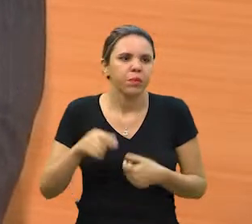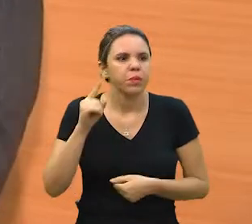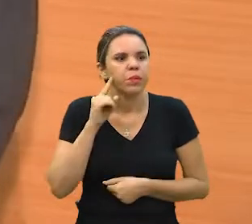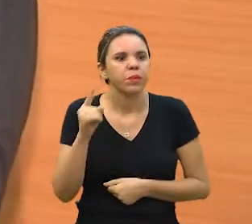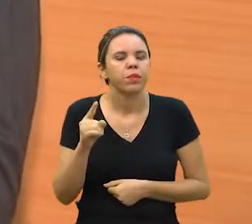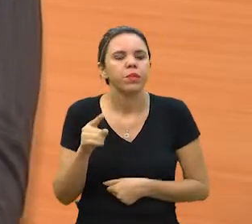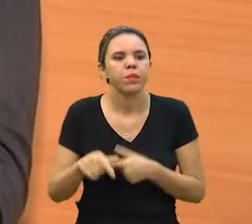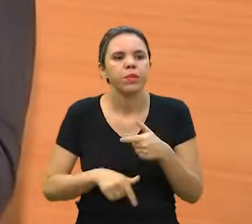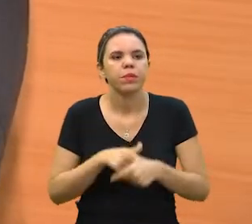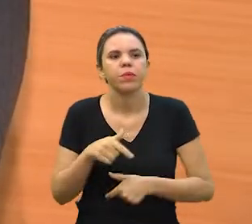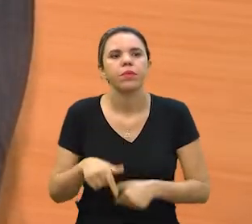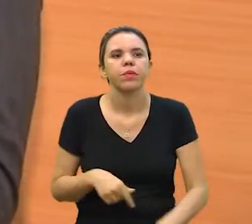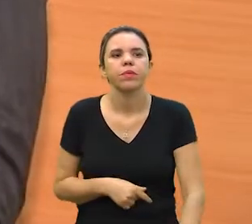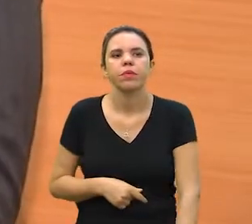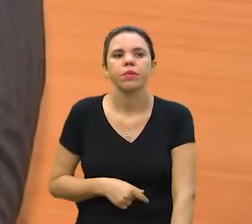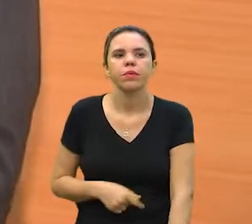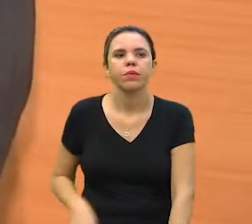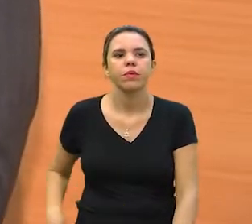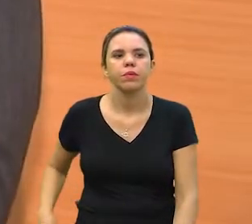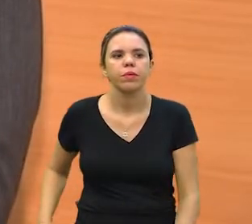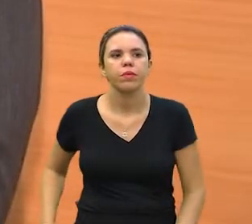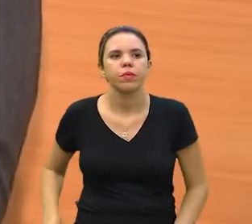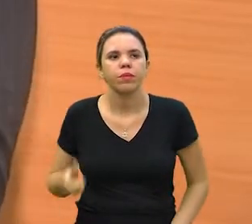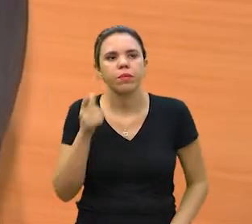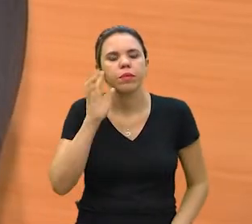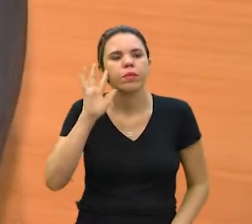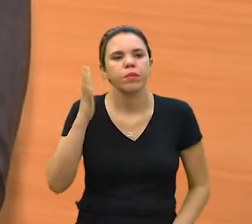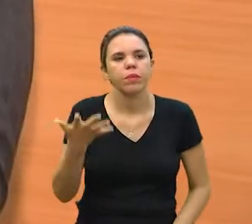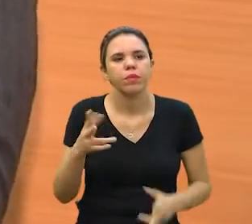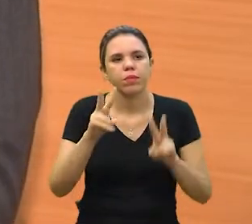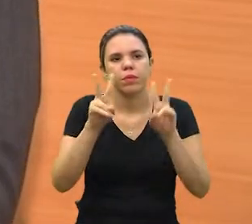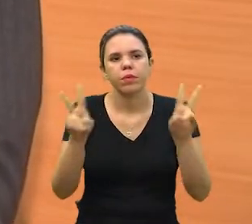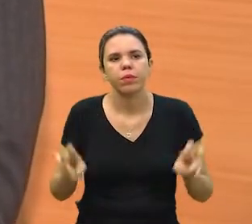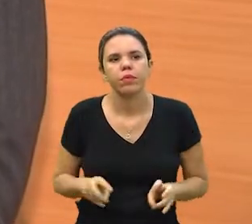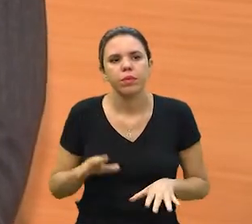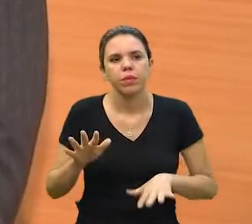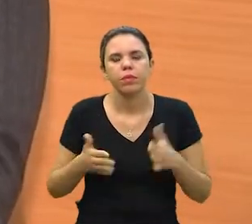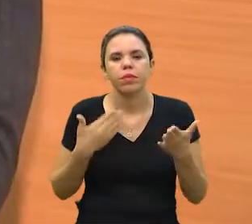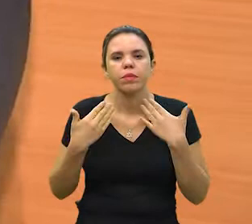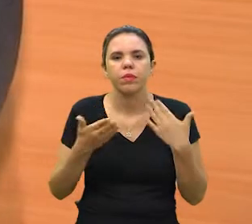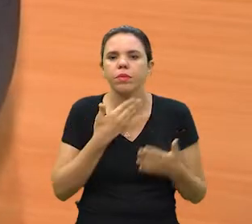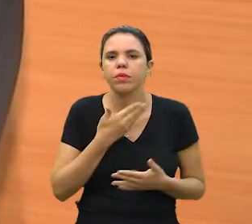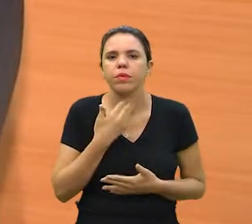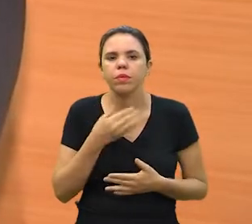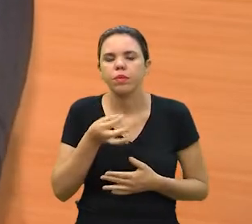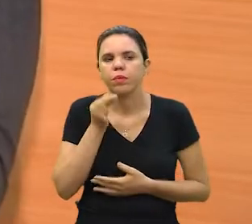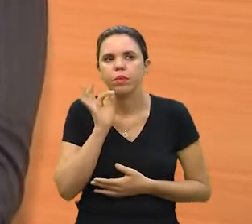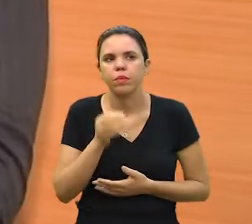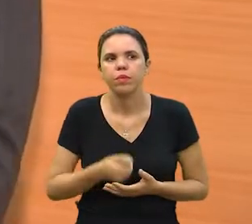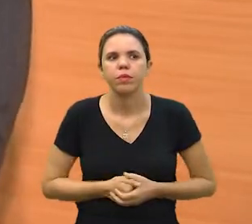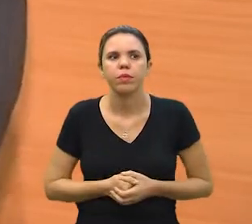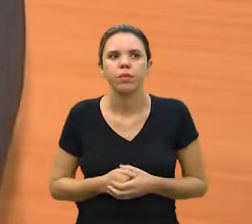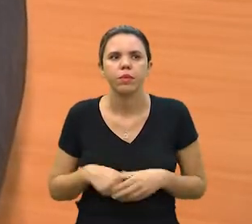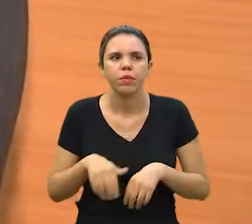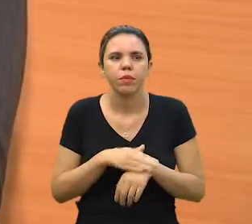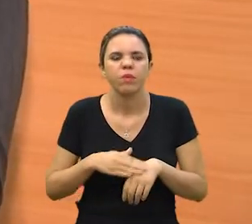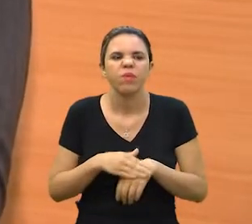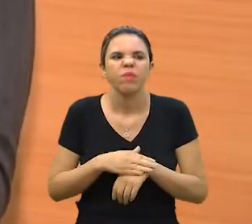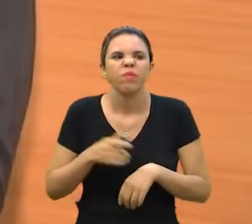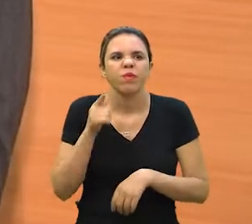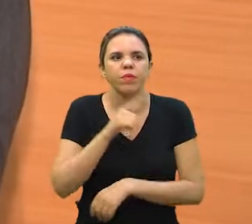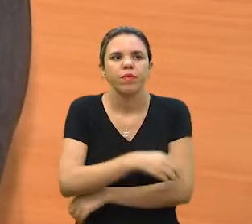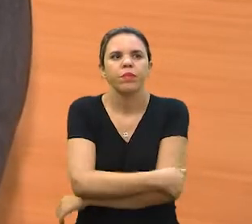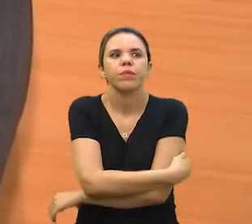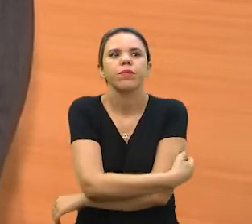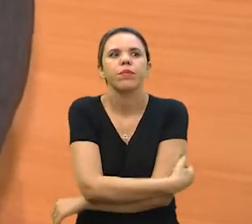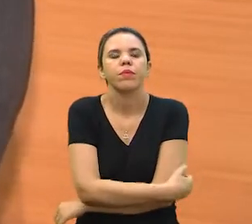né, do dia a dia, o trabalho, a gente conseguindo resolver muitos assuntos, às vezes no bate-papo, num café, numa